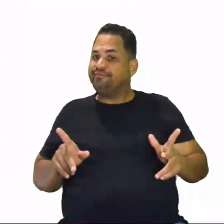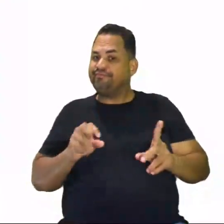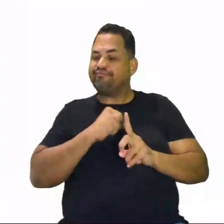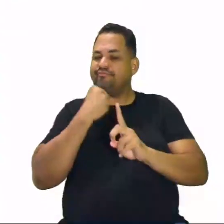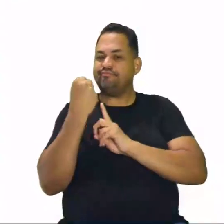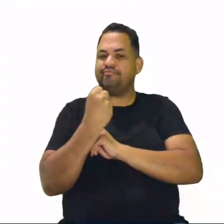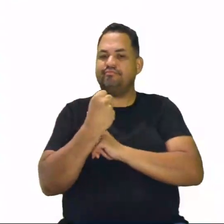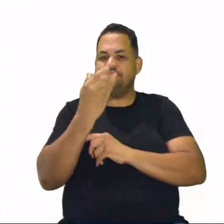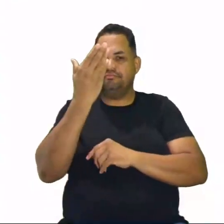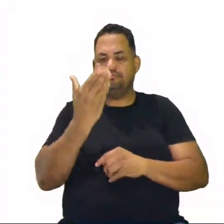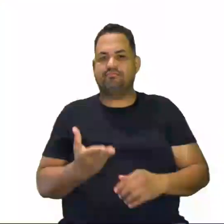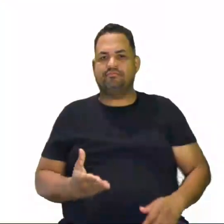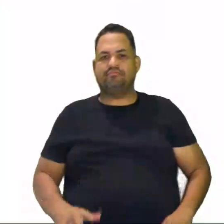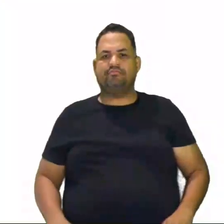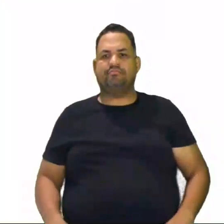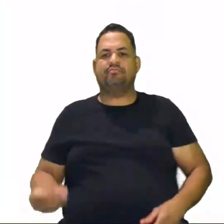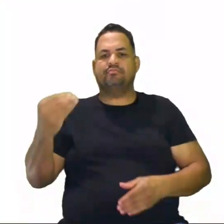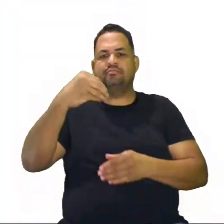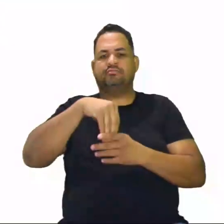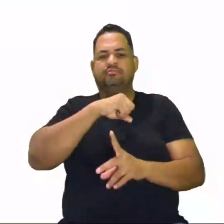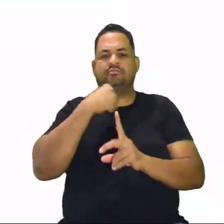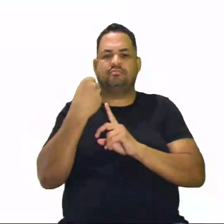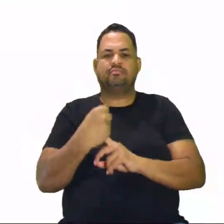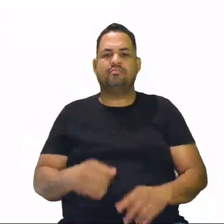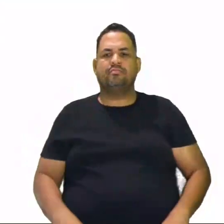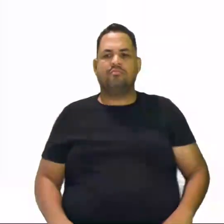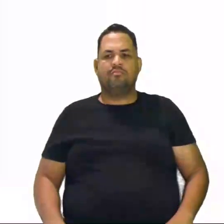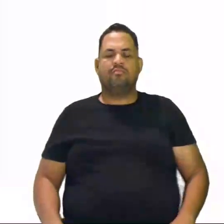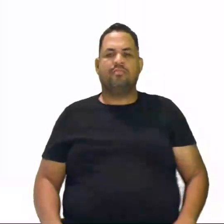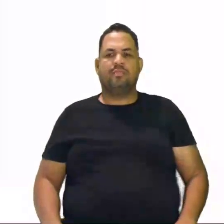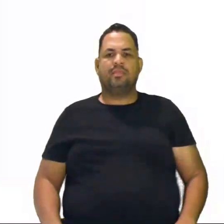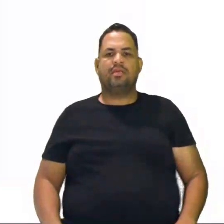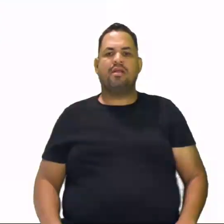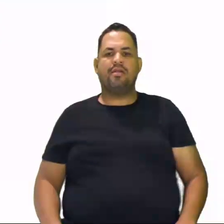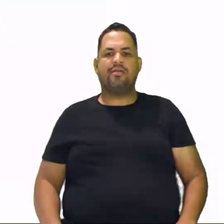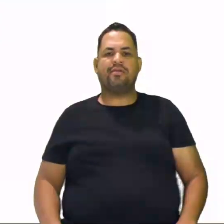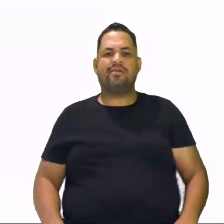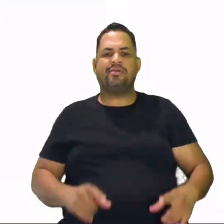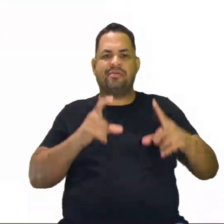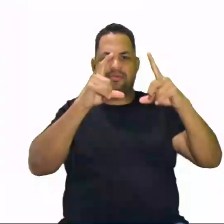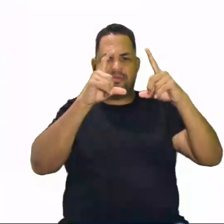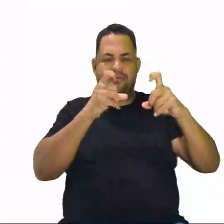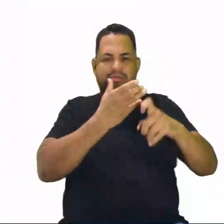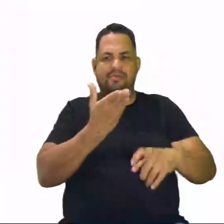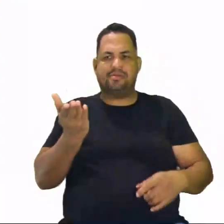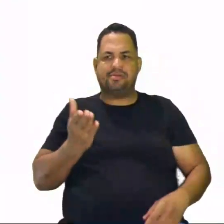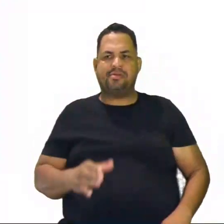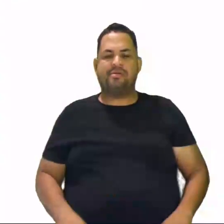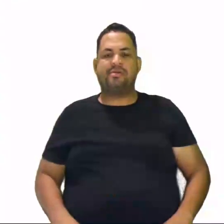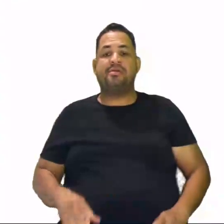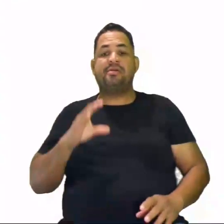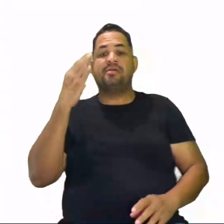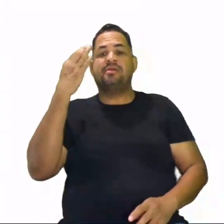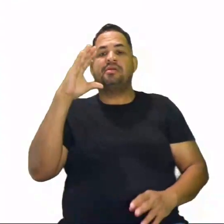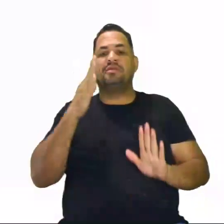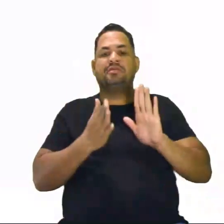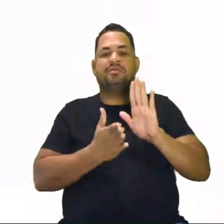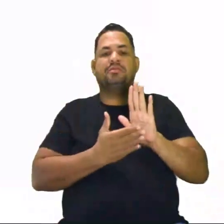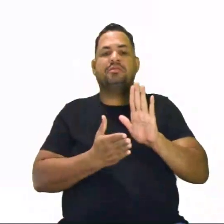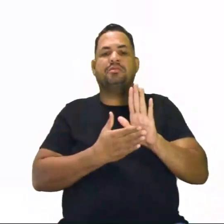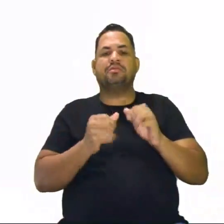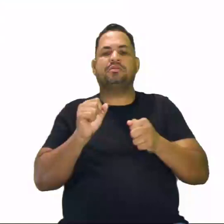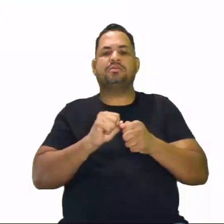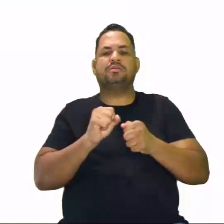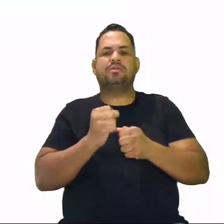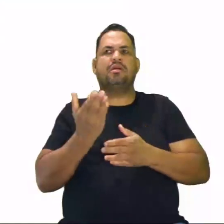diferenças dentro da sociedade, tá bom? Então, essa foto, ela é isso. Ela é o que a ciência se propôs a fazer